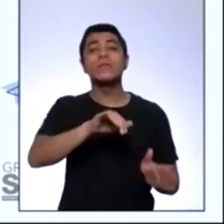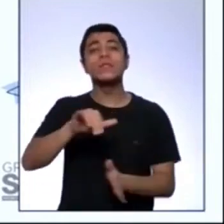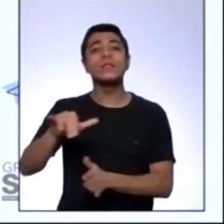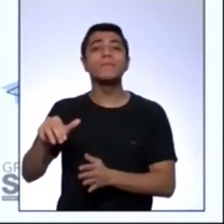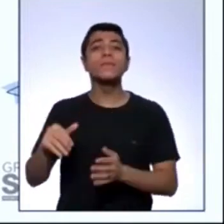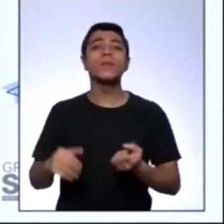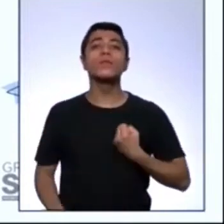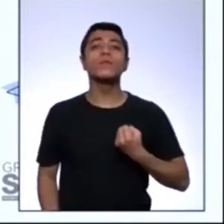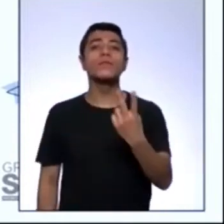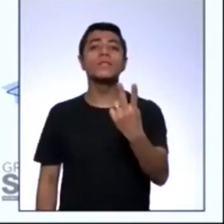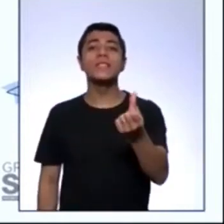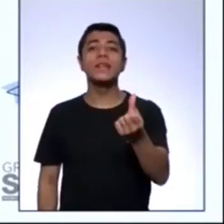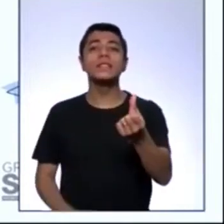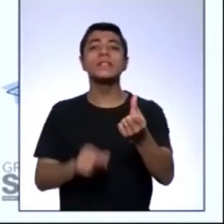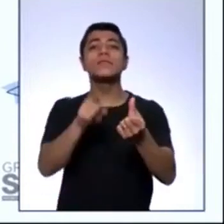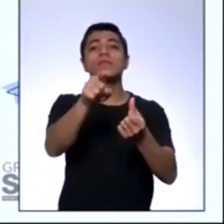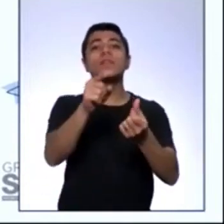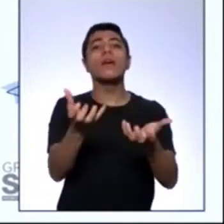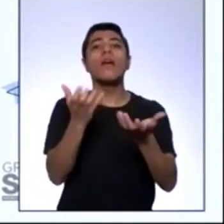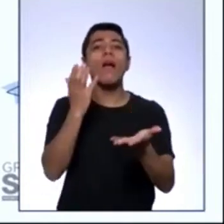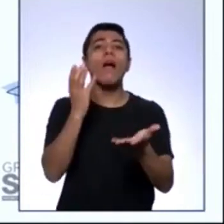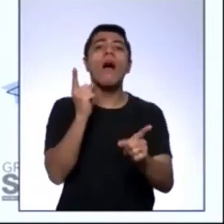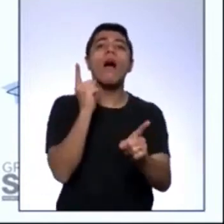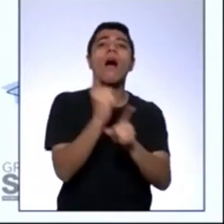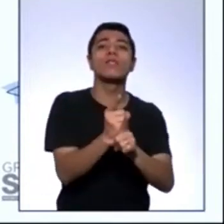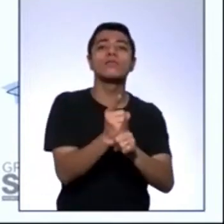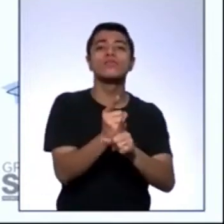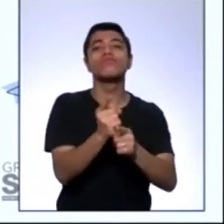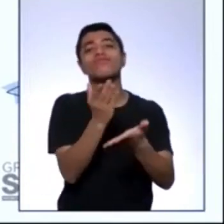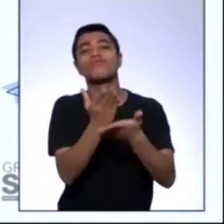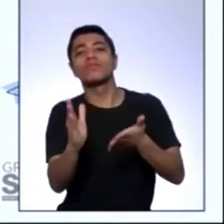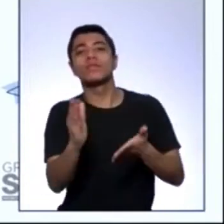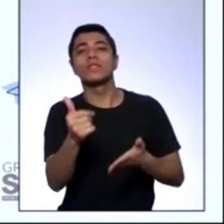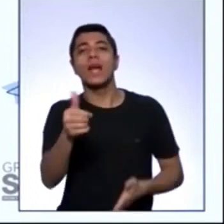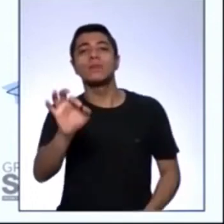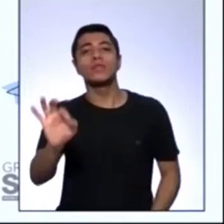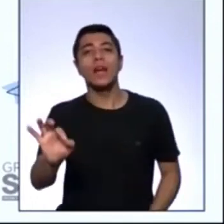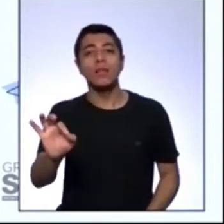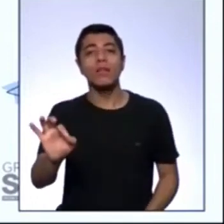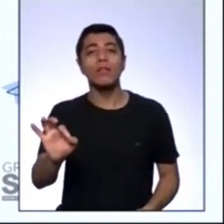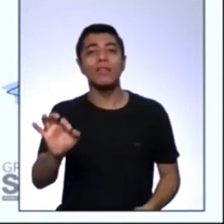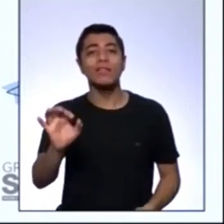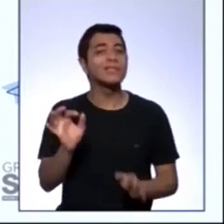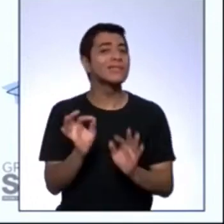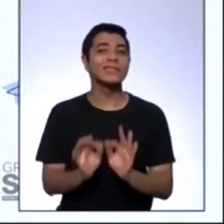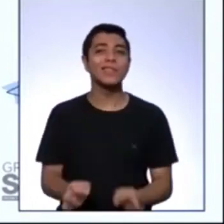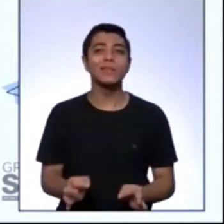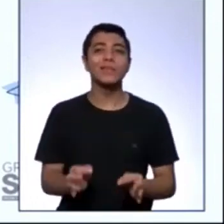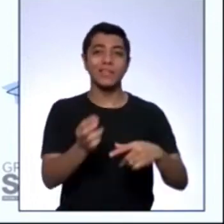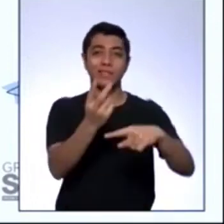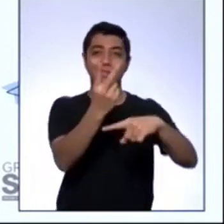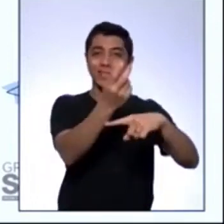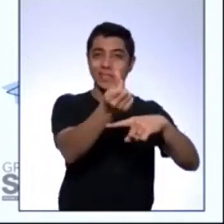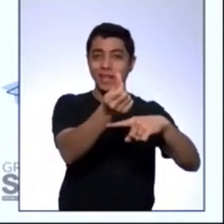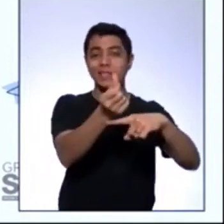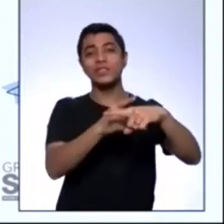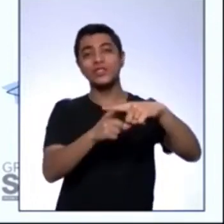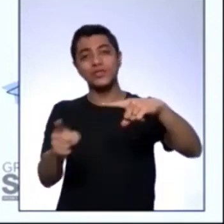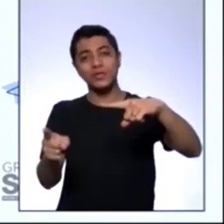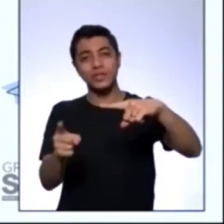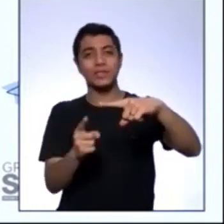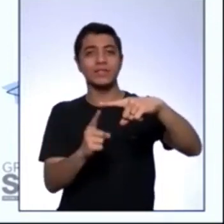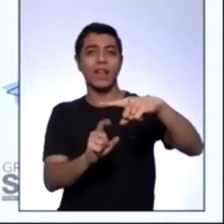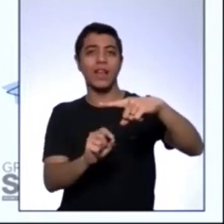para fazer gente fala comigo já sei proff é para eu pegar o 26 e dividir por dois como que a gente ia ser